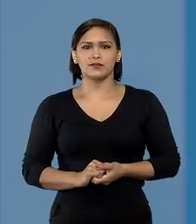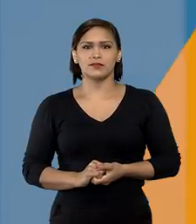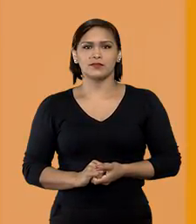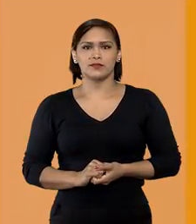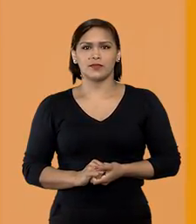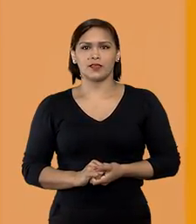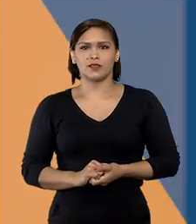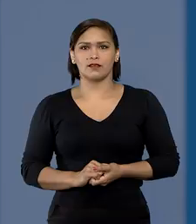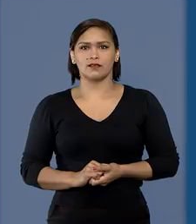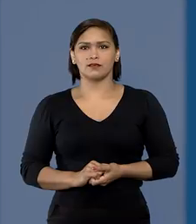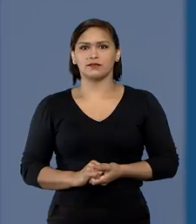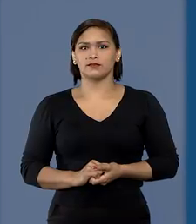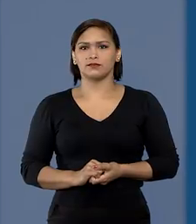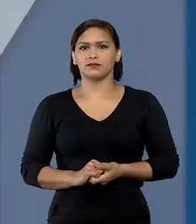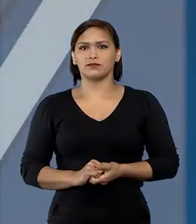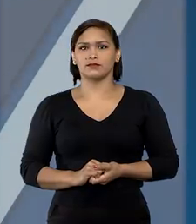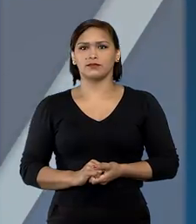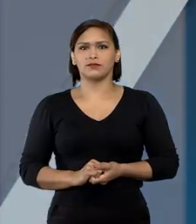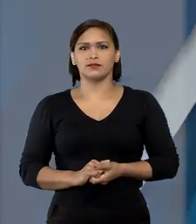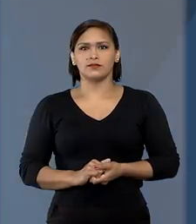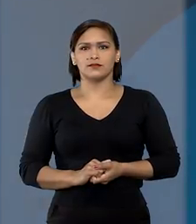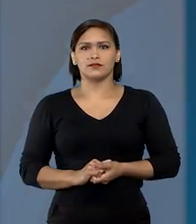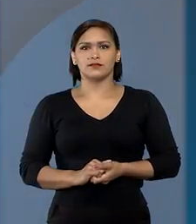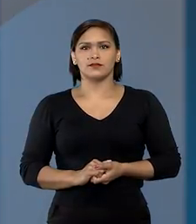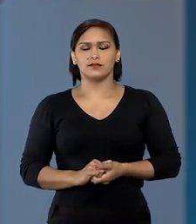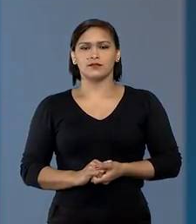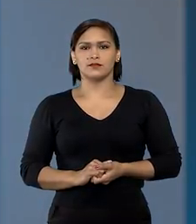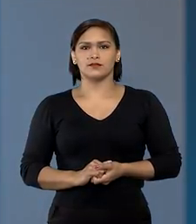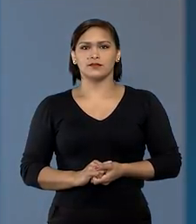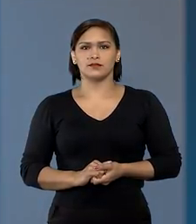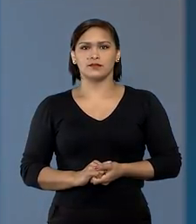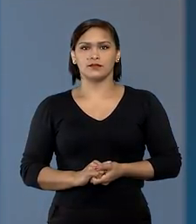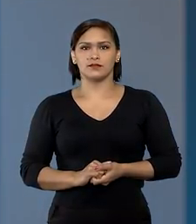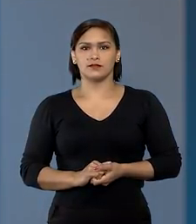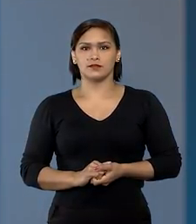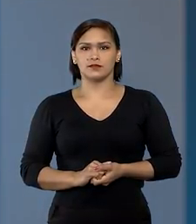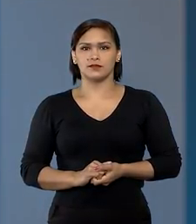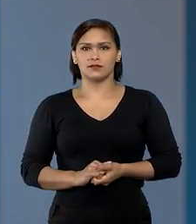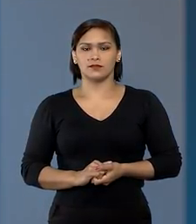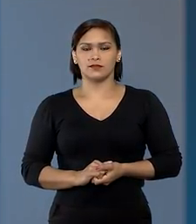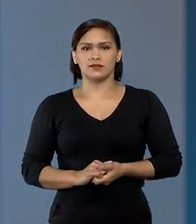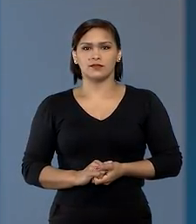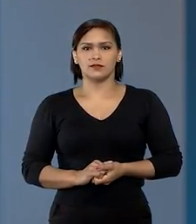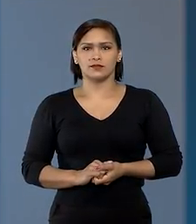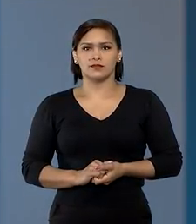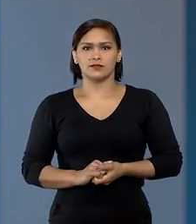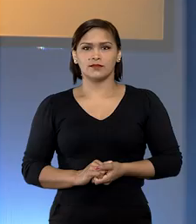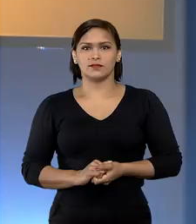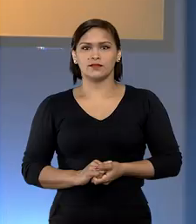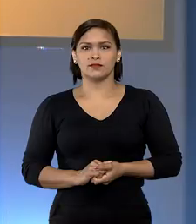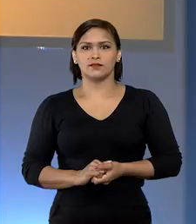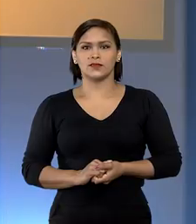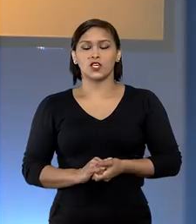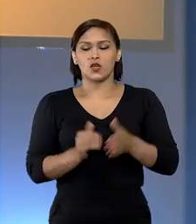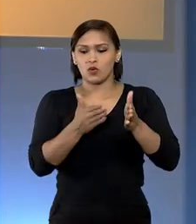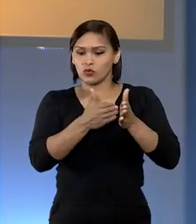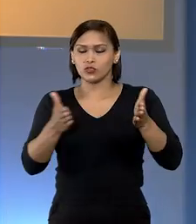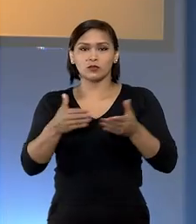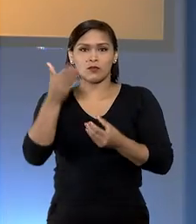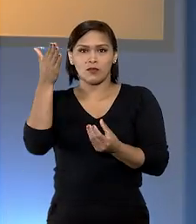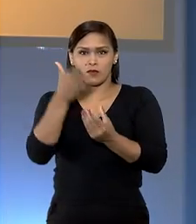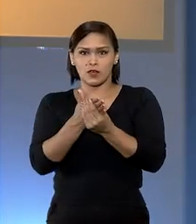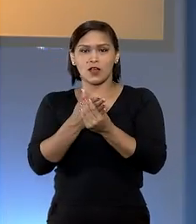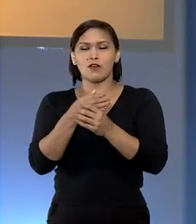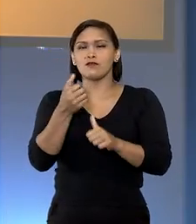é E aí E aí e os